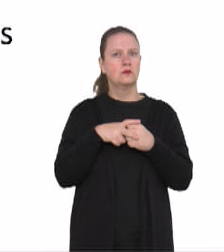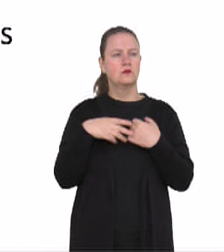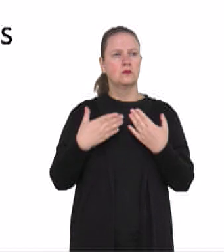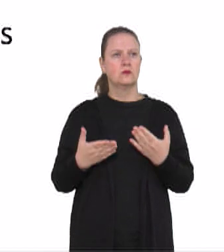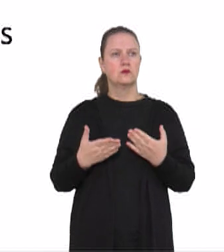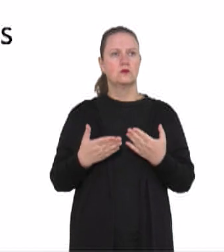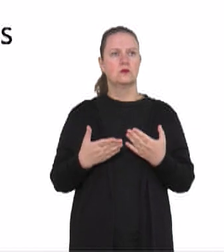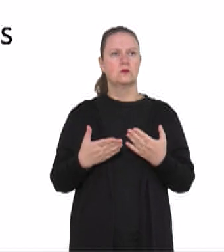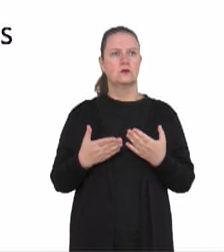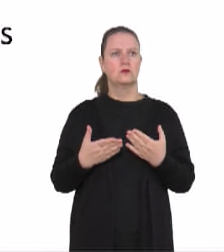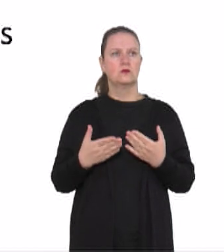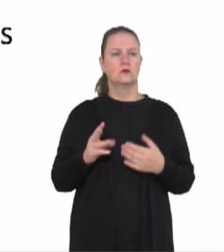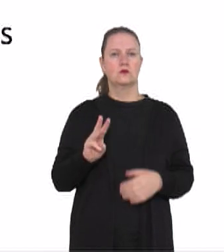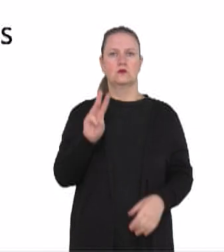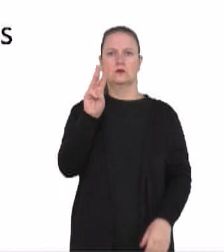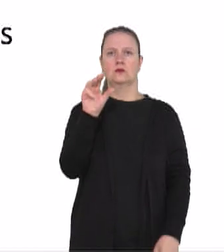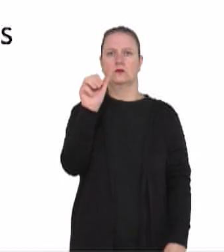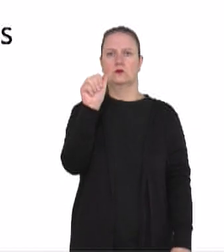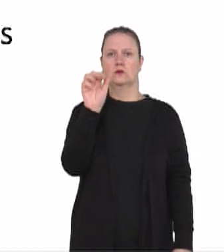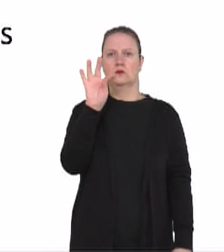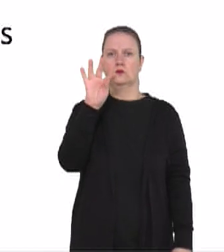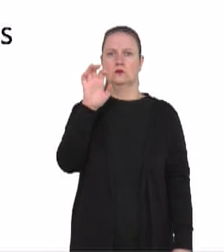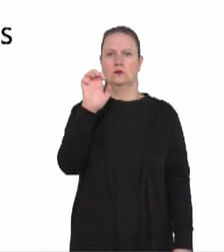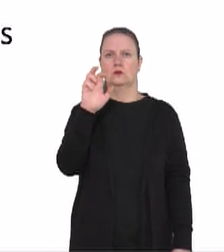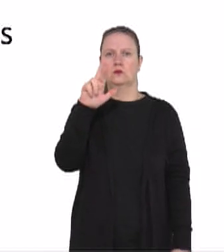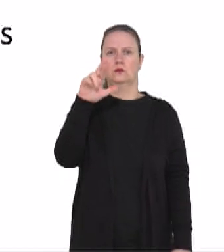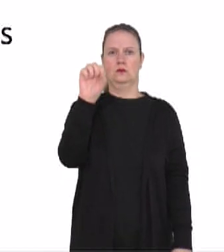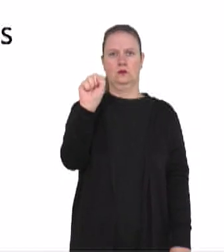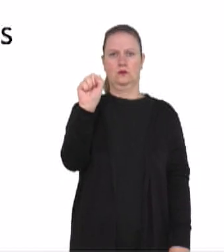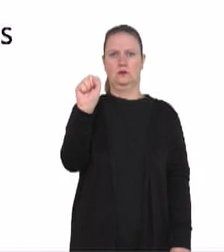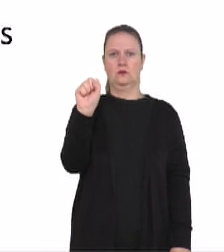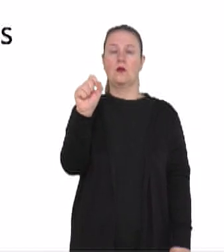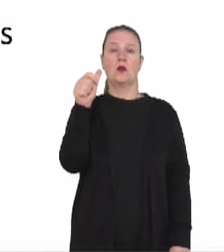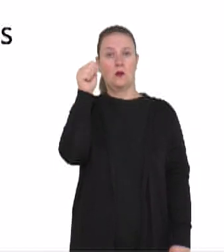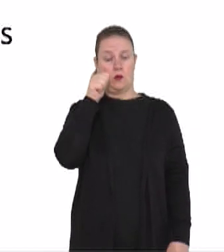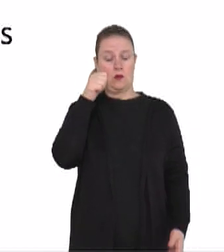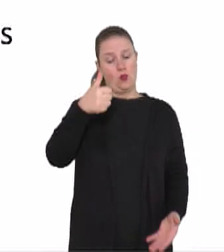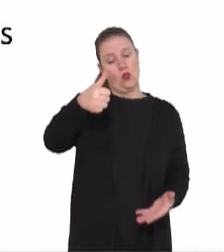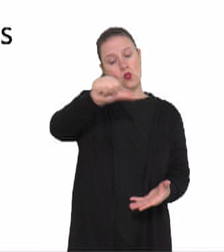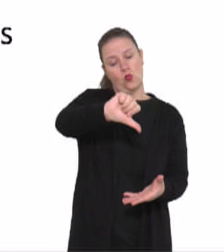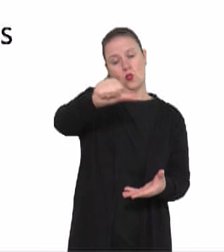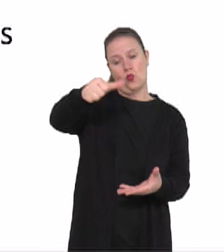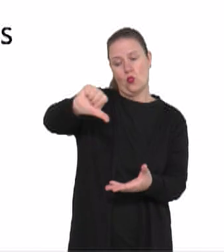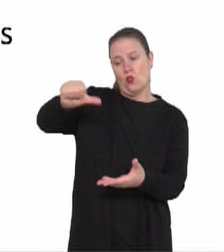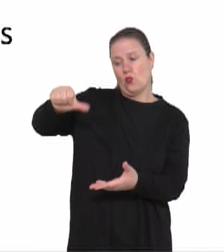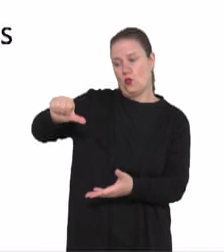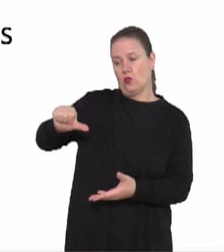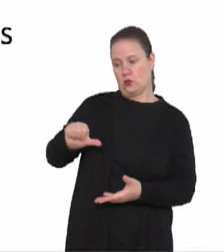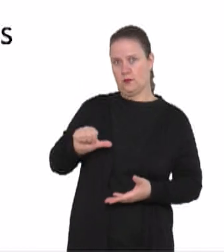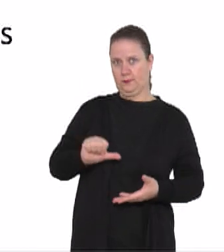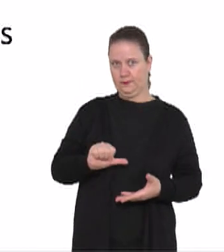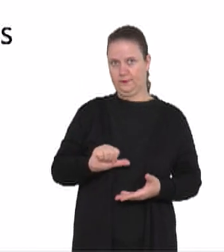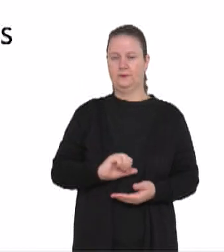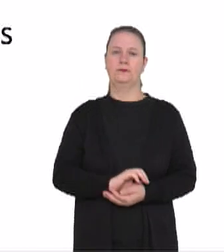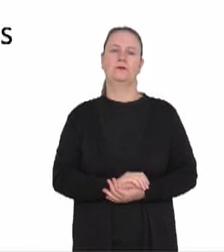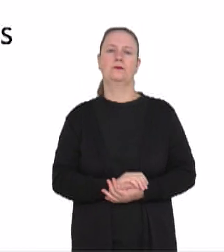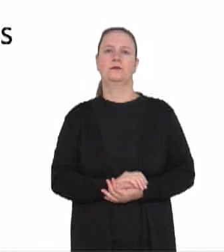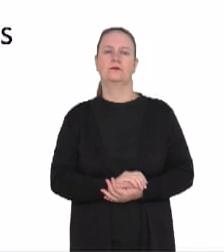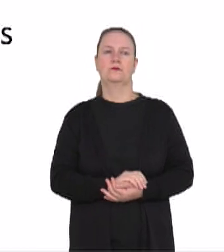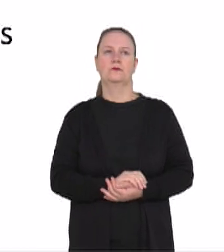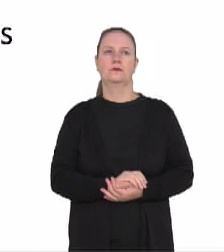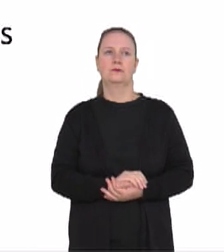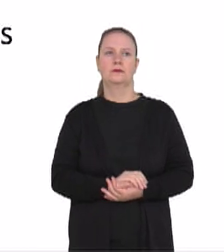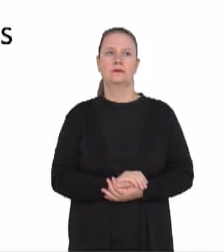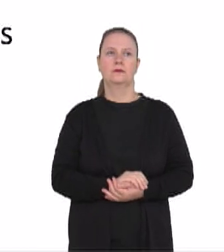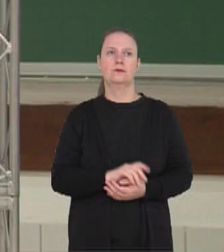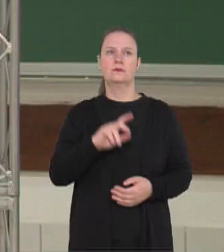O waters. Then she waters. Então, ela rega. O que mais que a gente tem? She